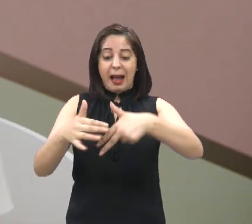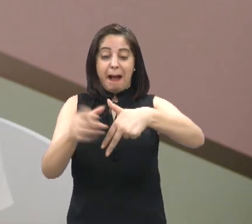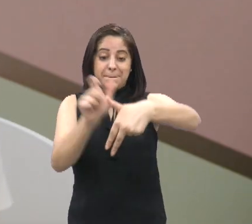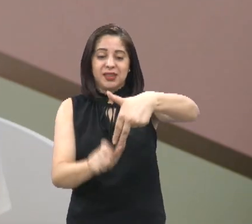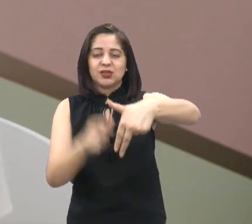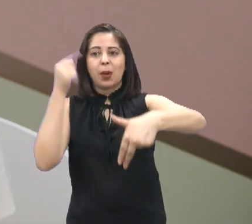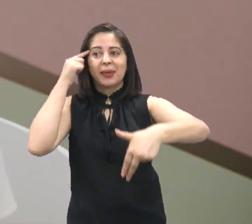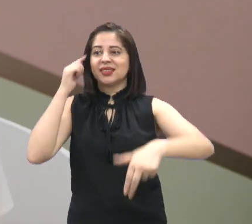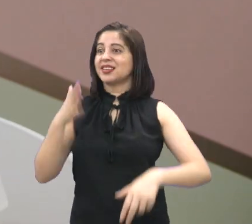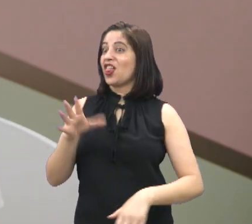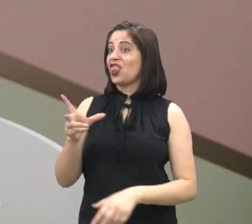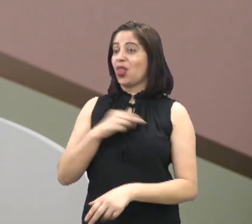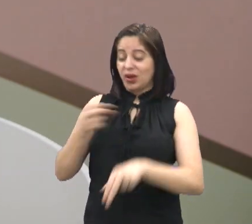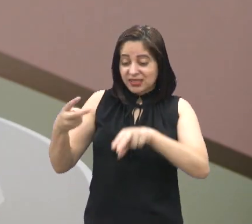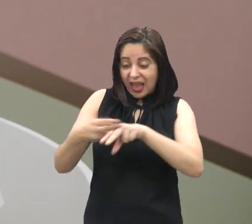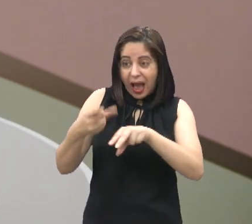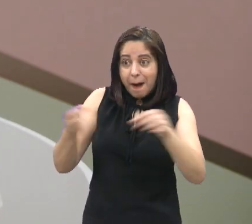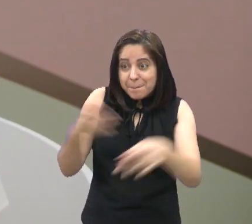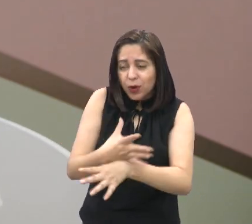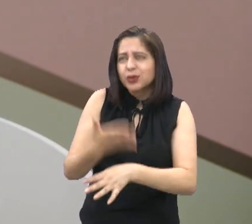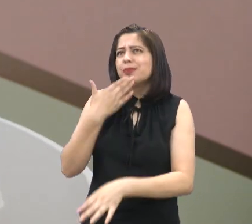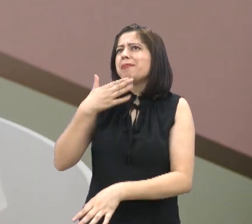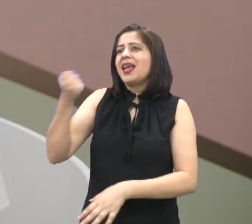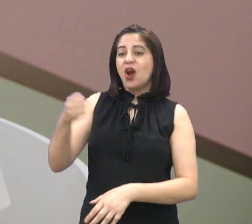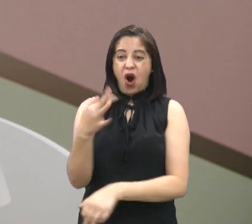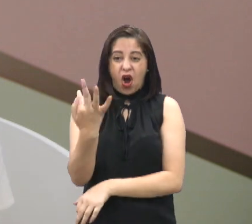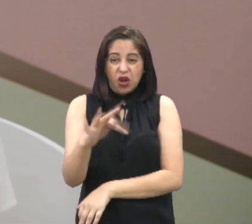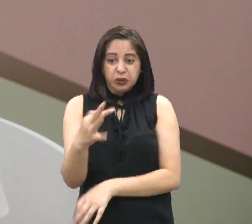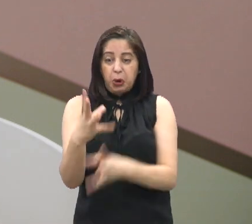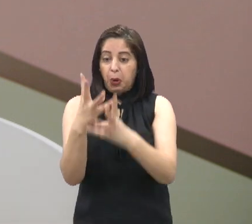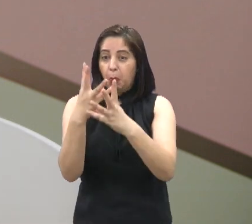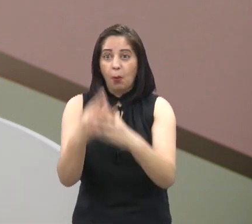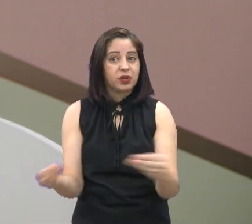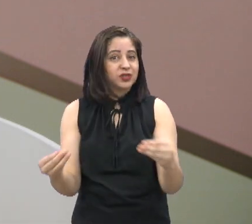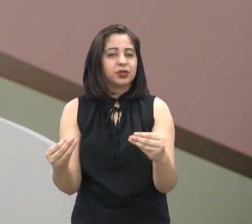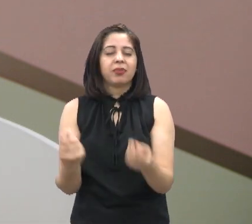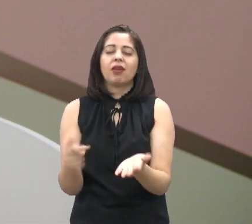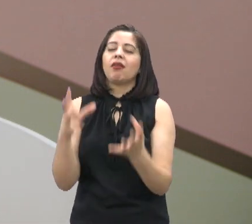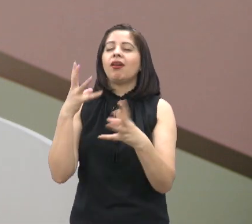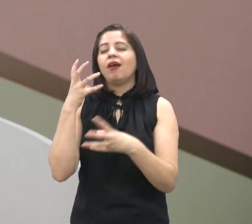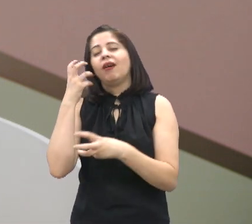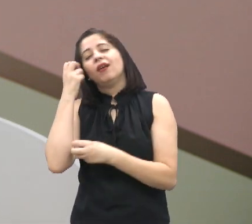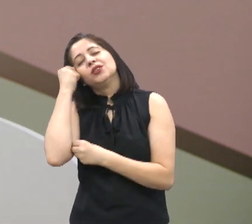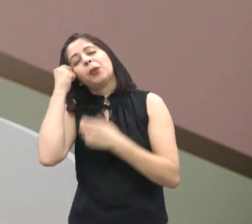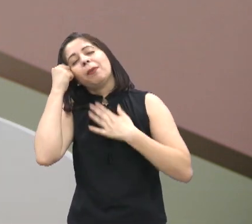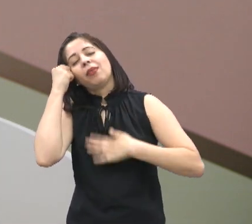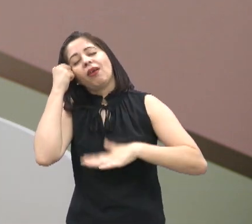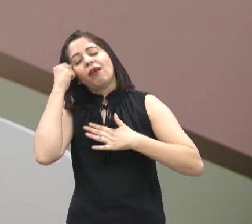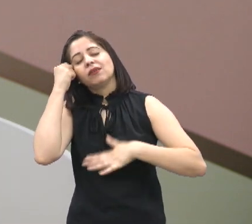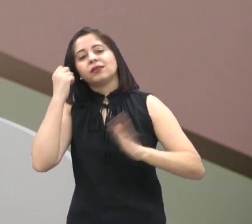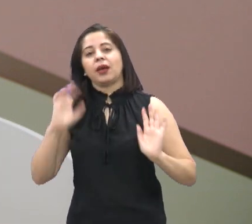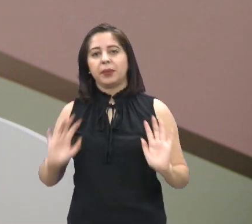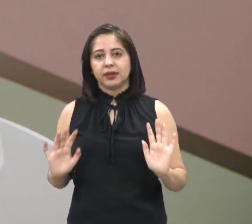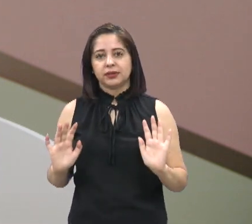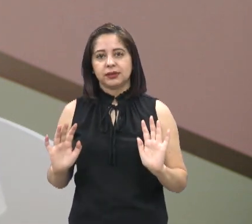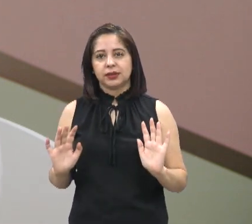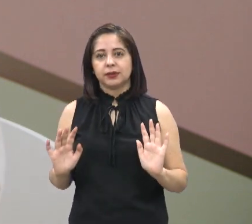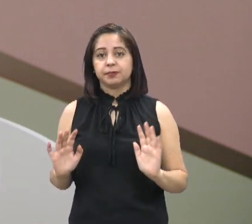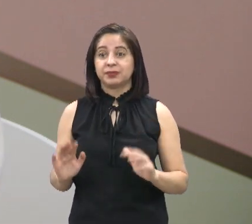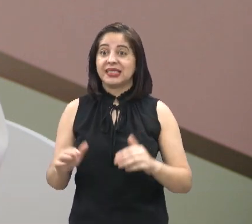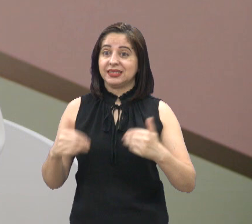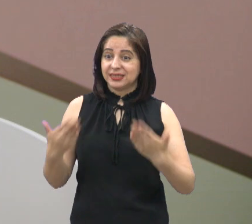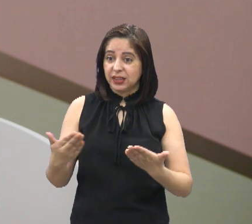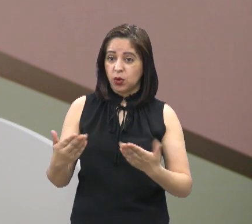ele voltou a andar sem dor, dormir sem dor, então... E quando está indicado? Quando o